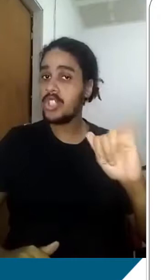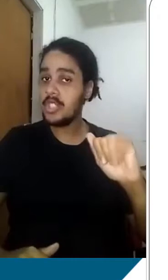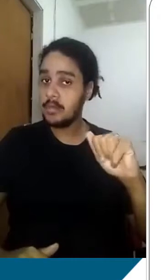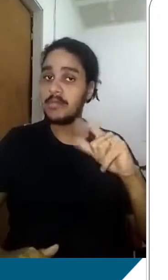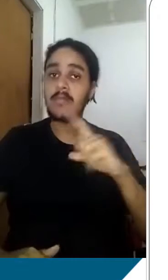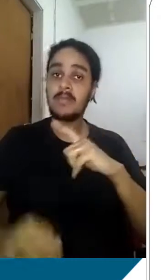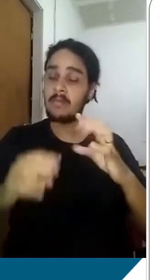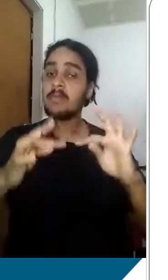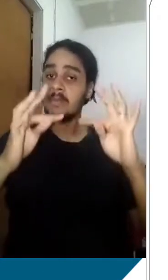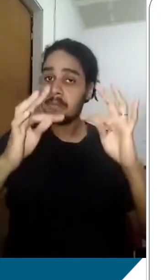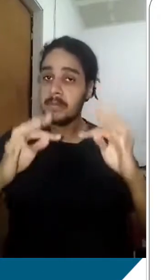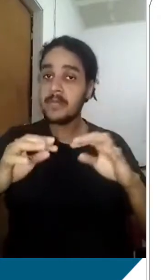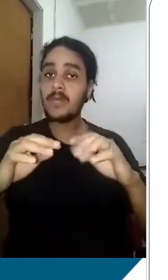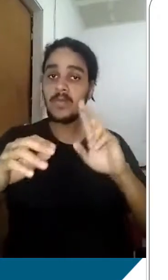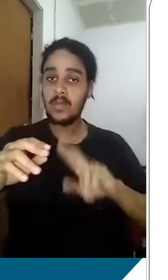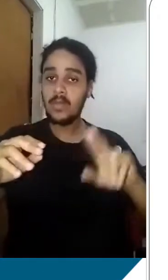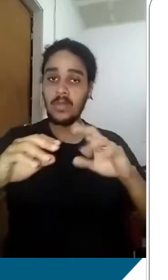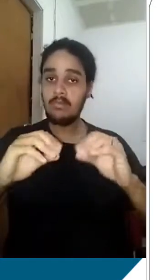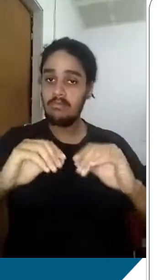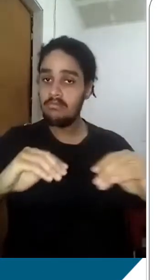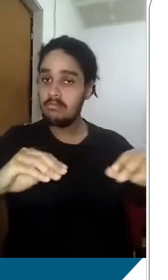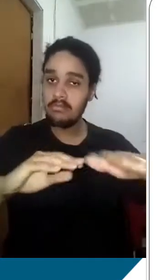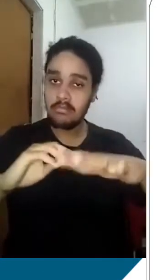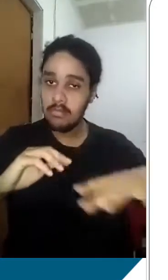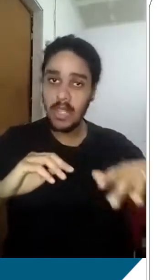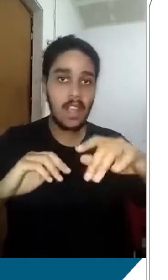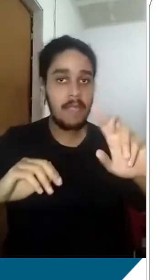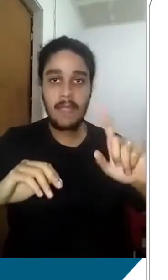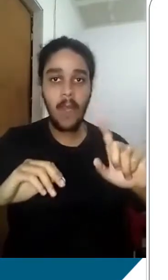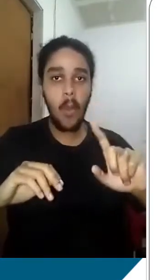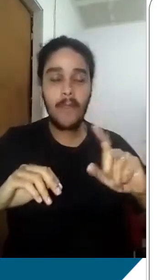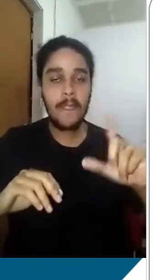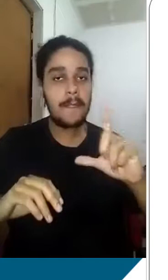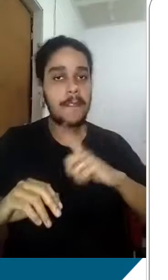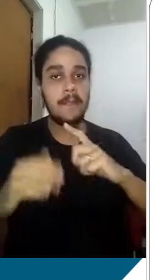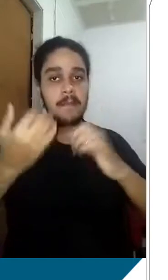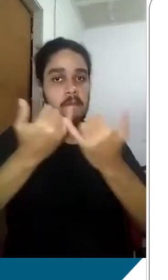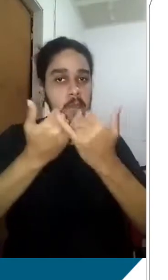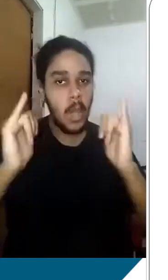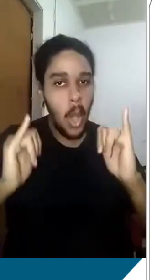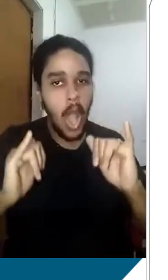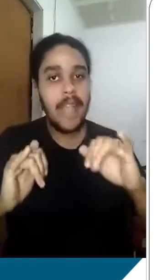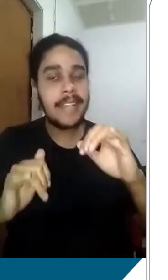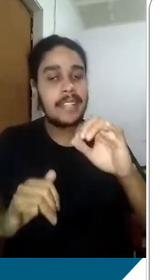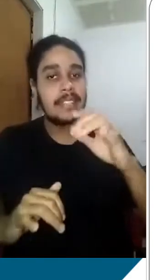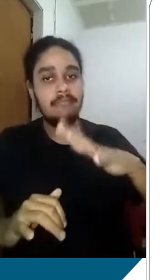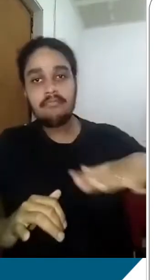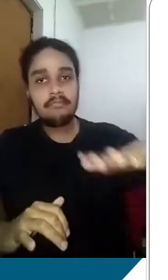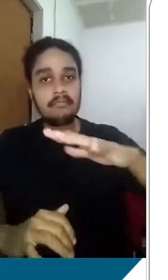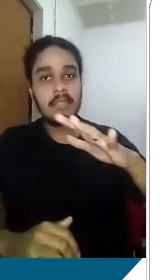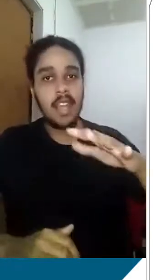da terra que buscam não afetar tanto a biodiversidade local, ou seja, tentar, né, associar